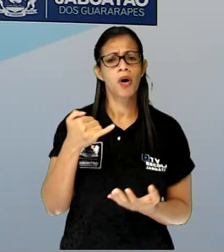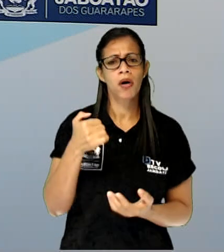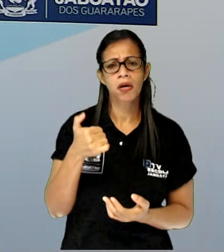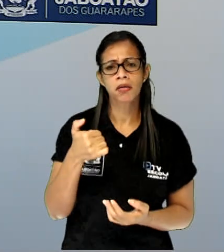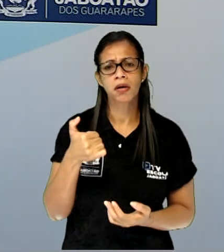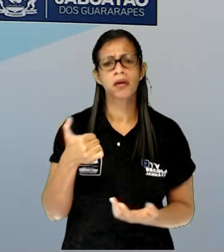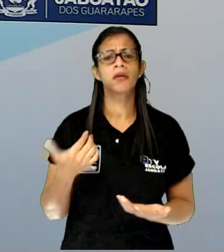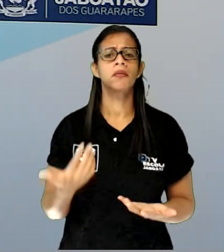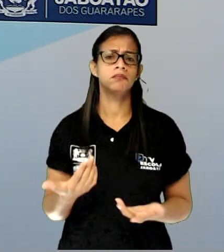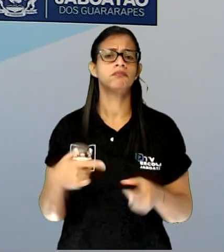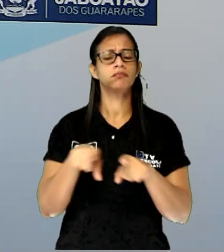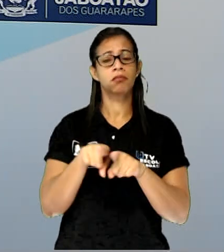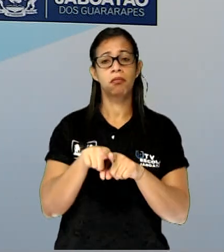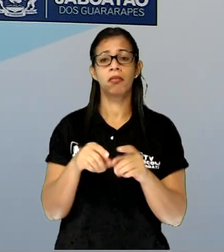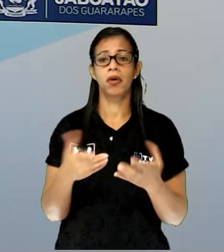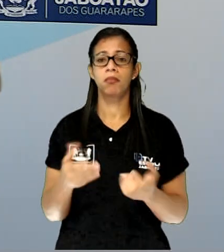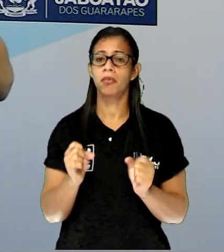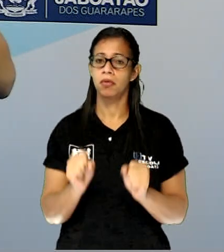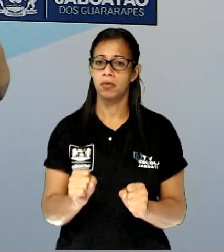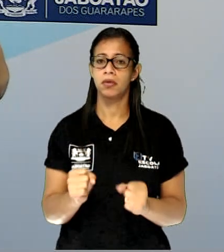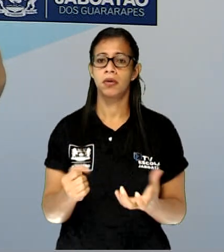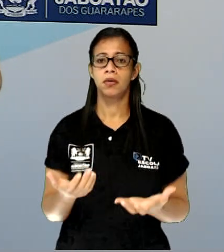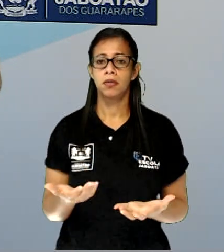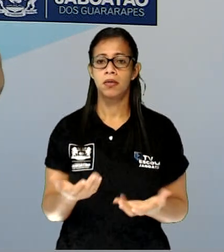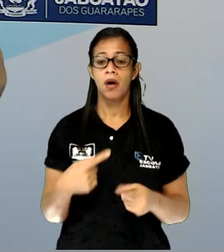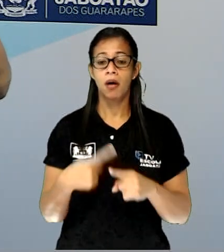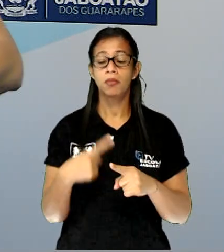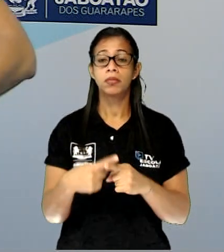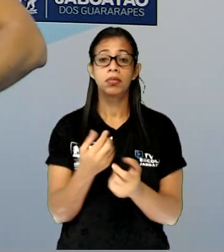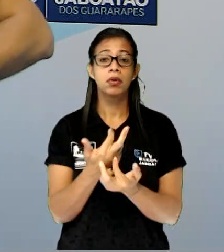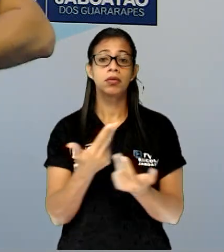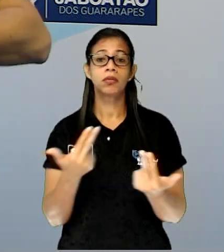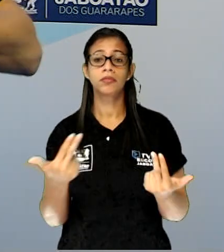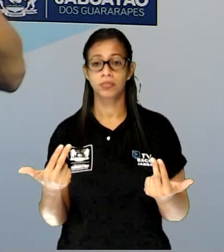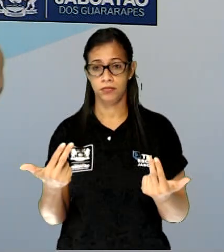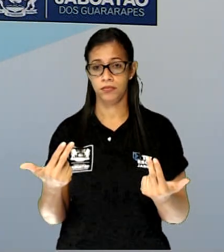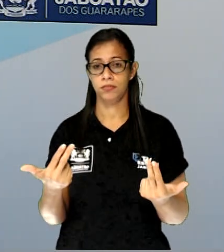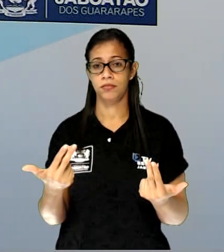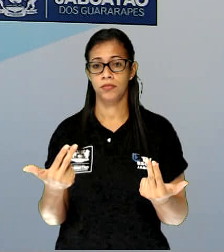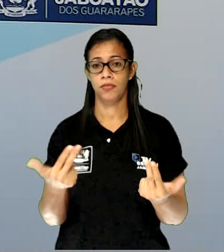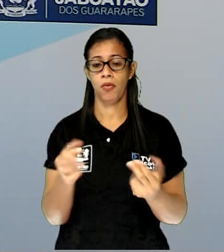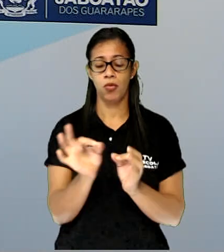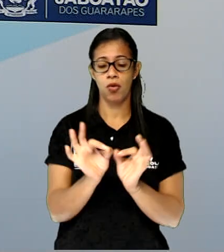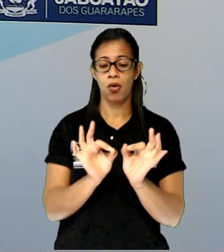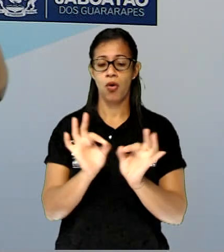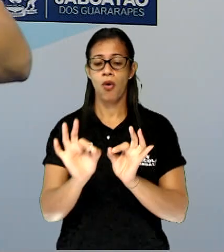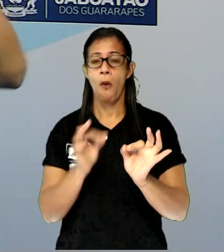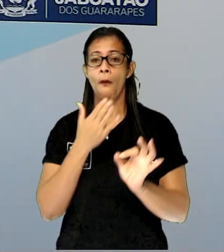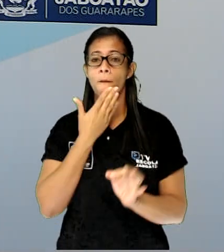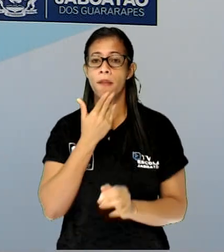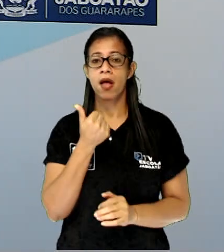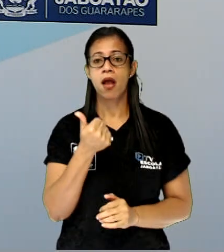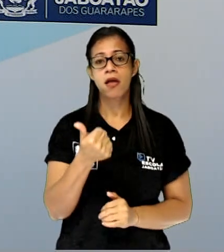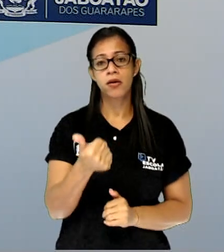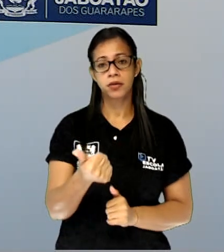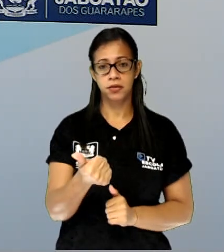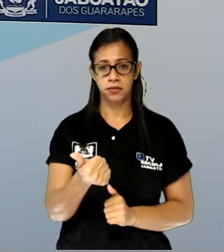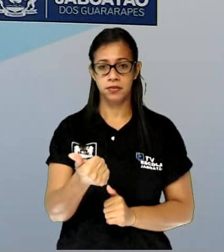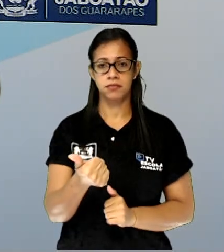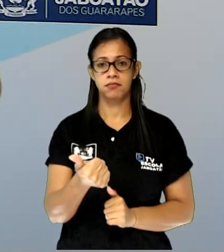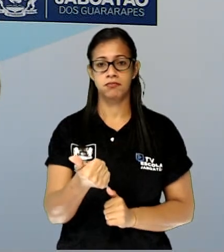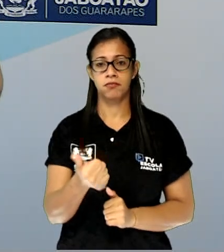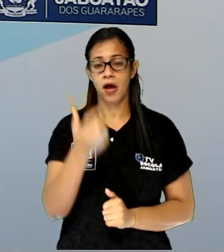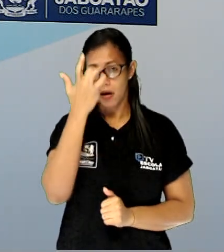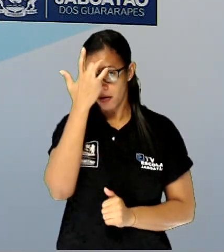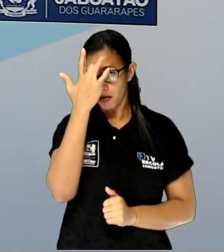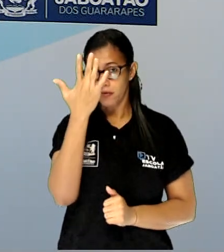uma tecnologia, porque são coisas que a gente vai aprimorando para facilitar,